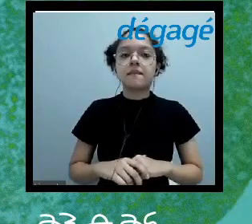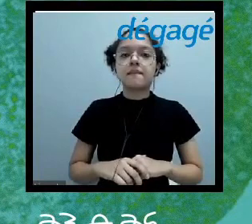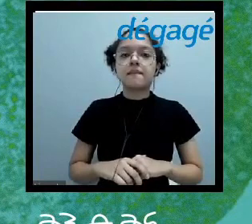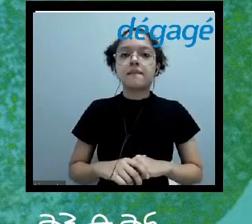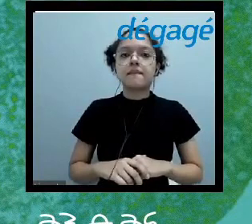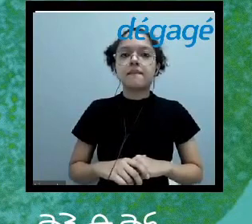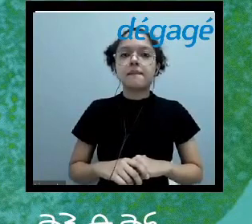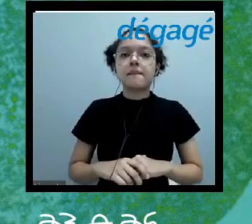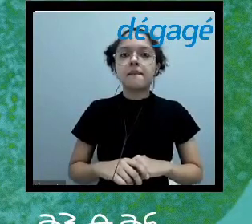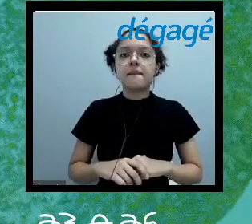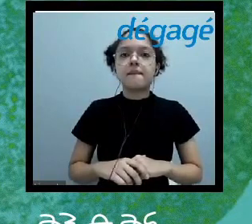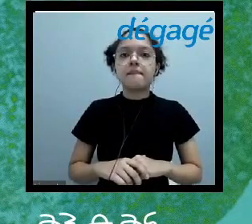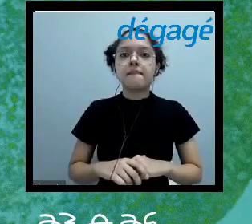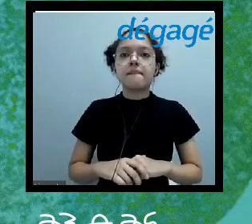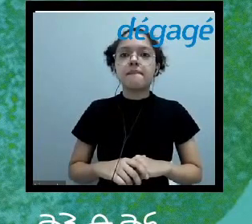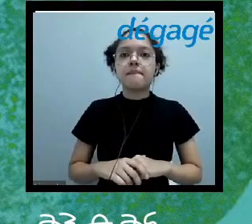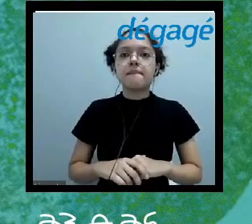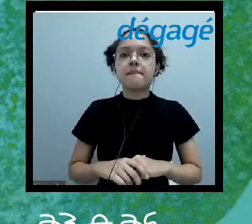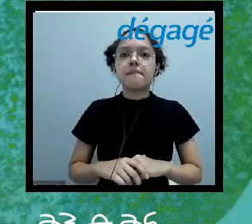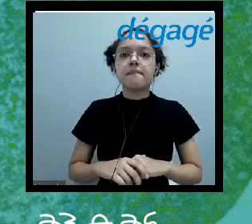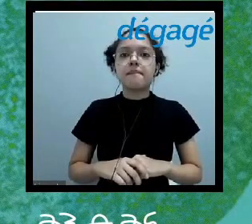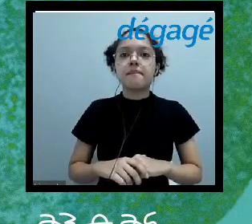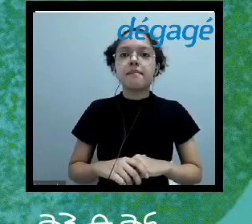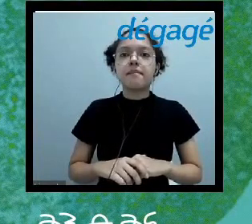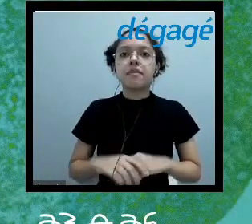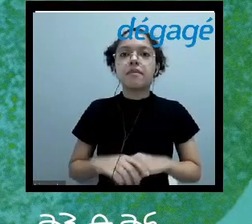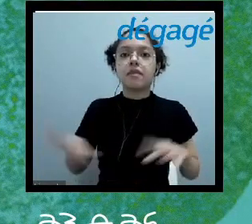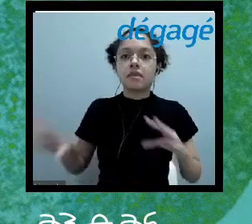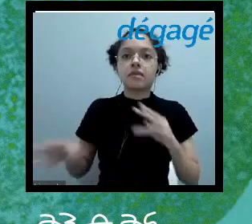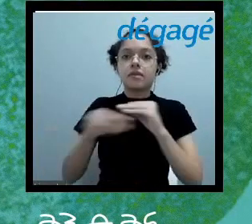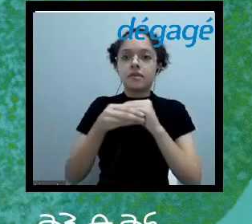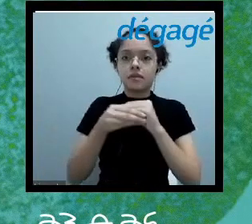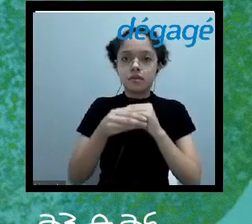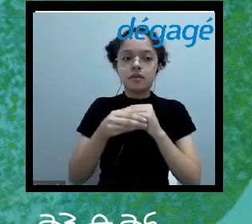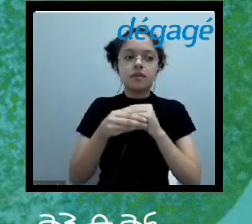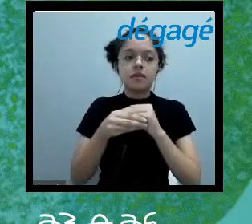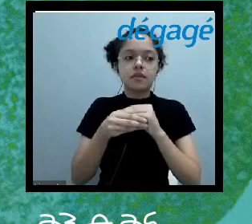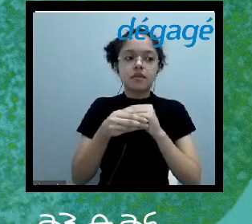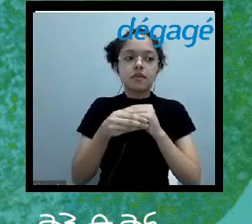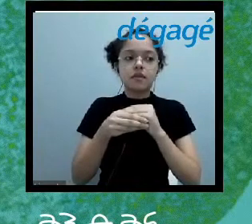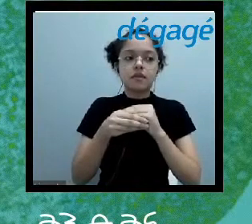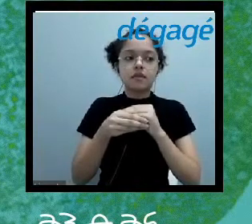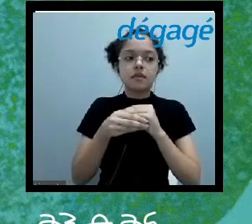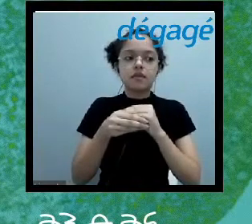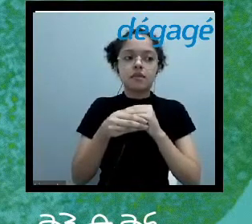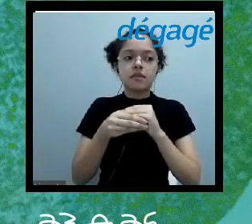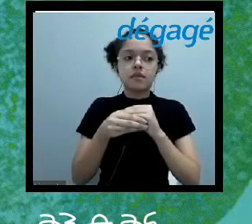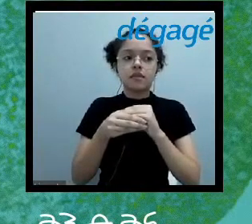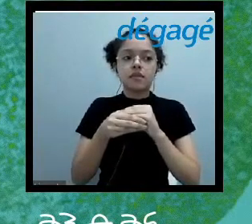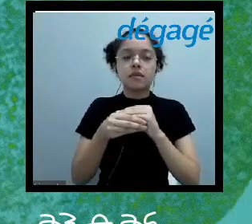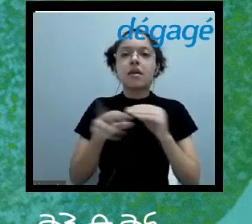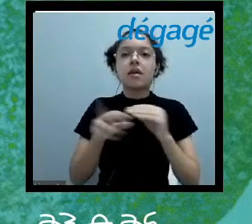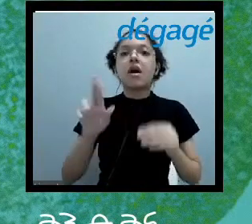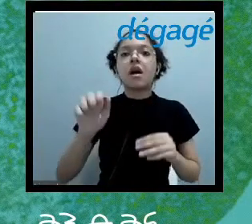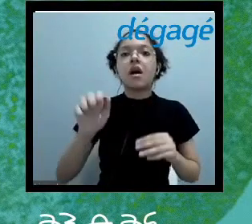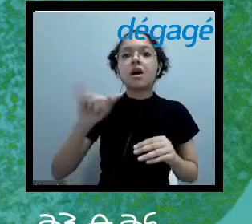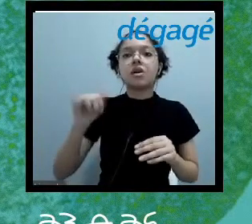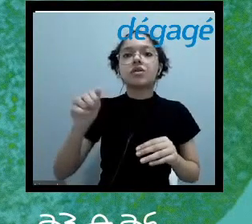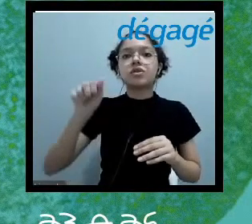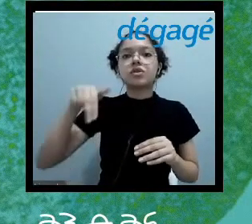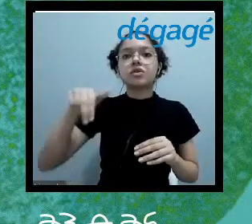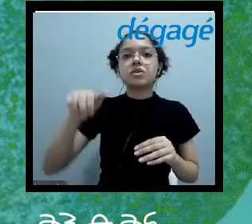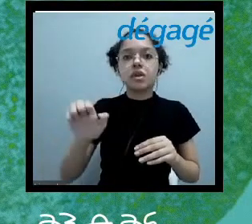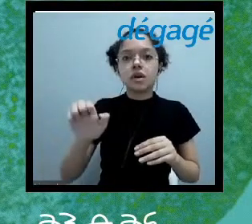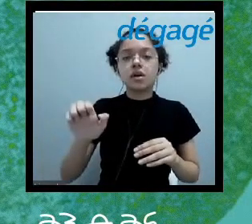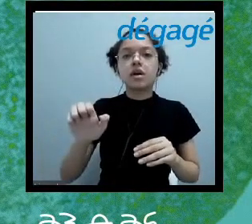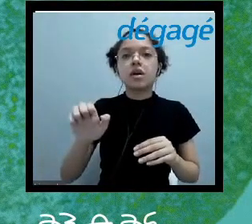fez questão, que eu peguei um pouco da fala da acho que foi da Rejane, né, por essa visão